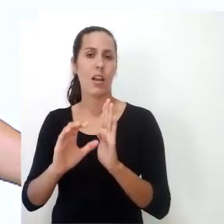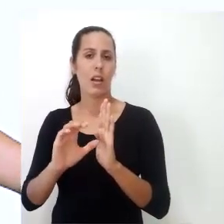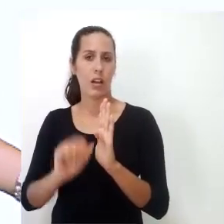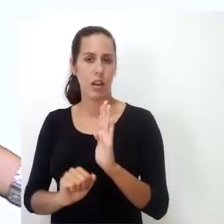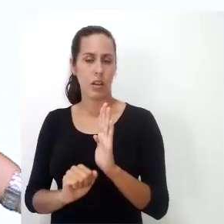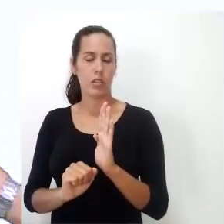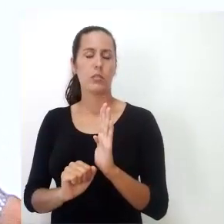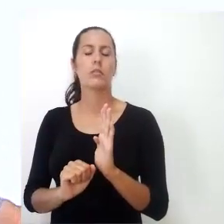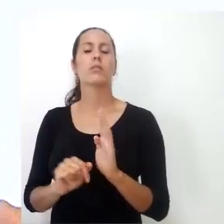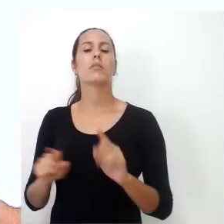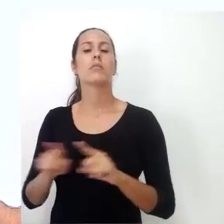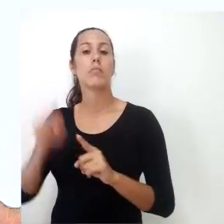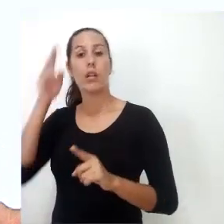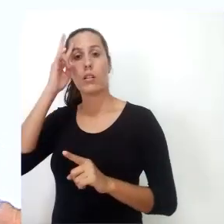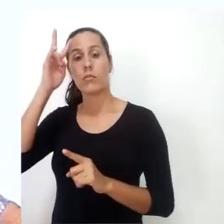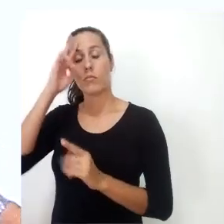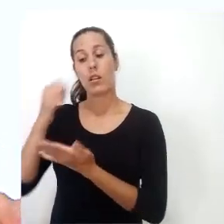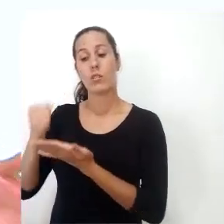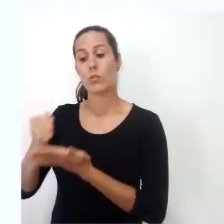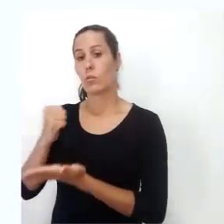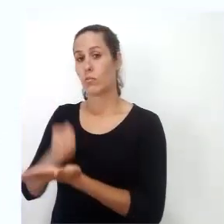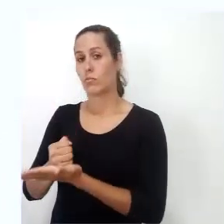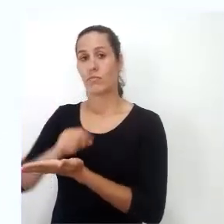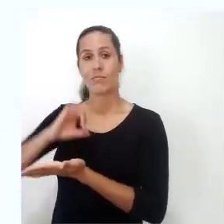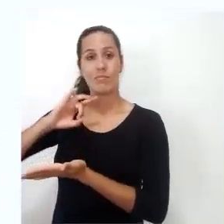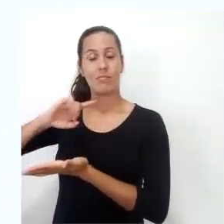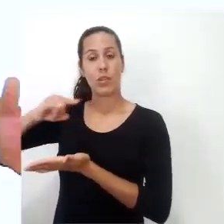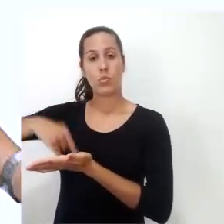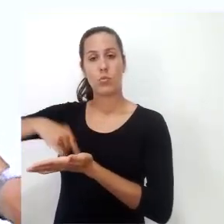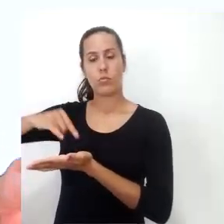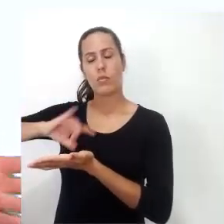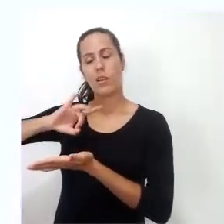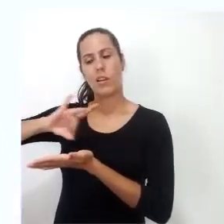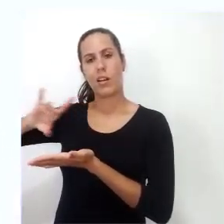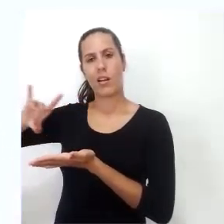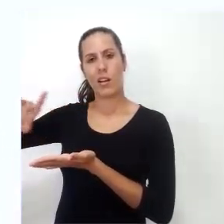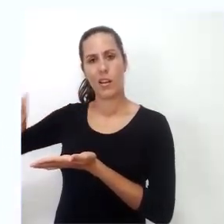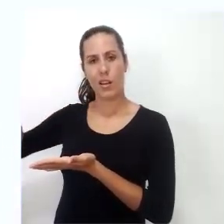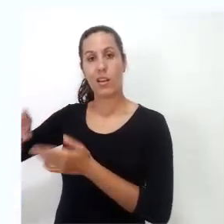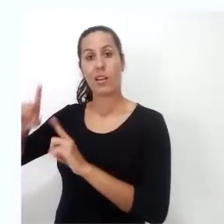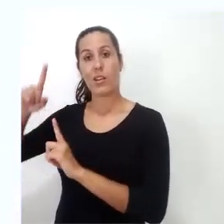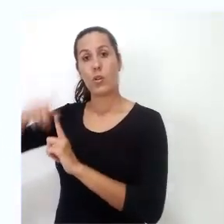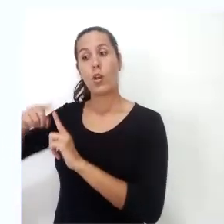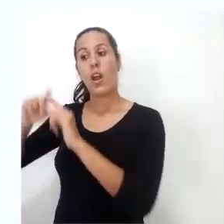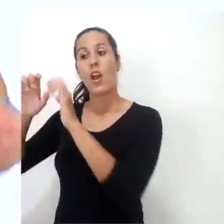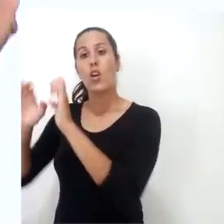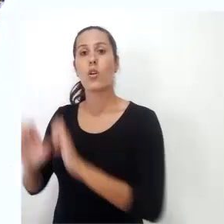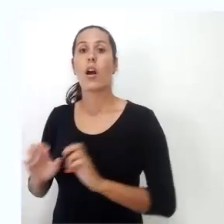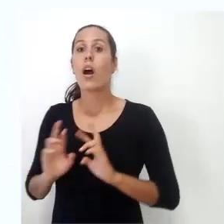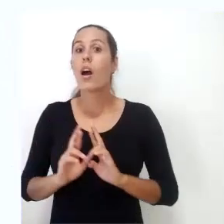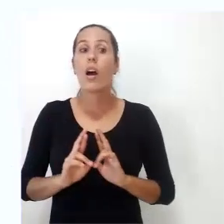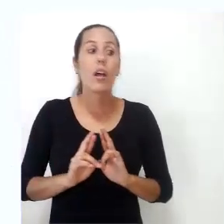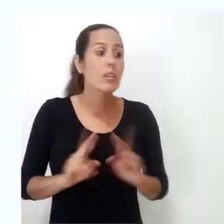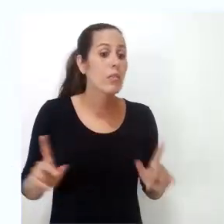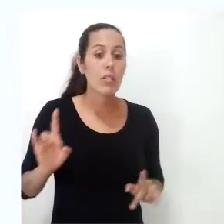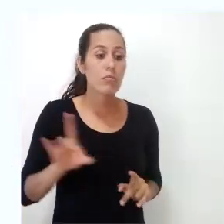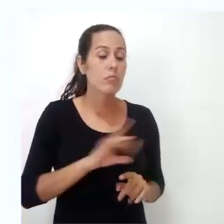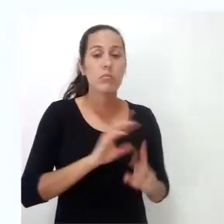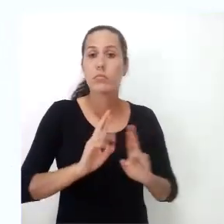Que é o Estatuto da Criança e do Adolescente. Lembrar que cada documento normativo tem a